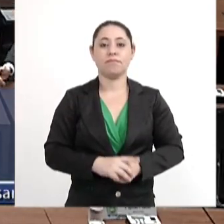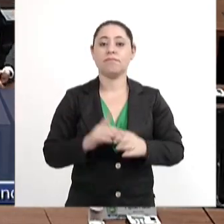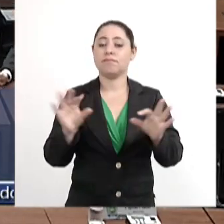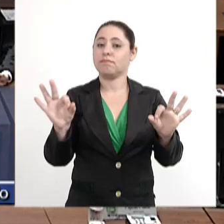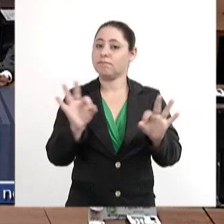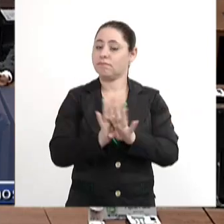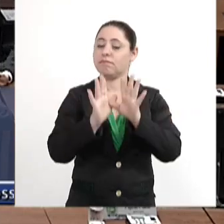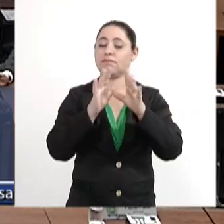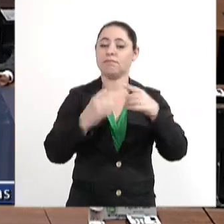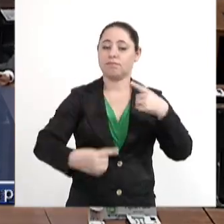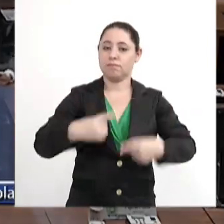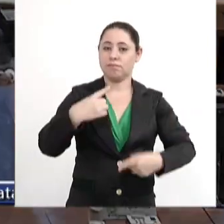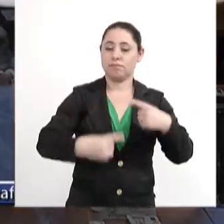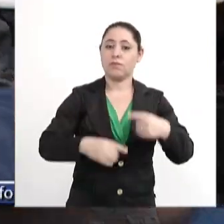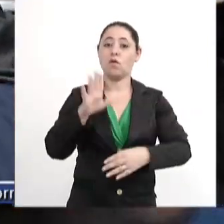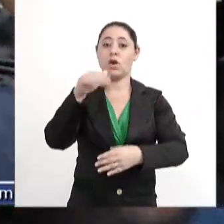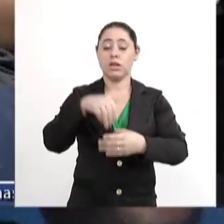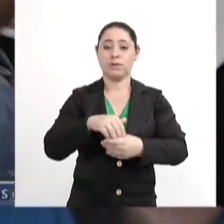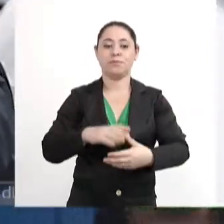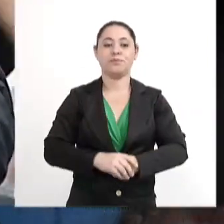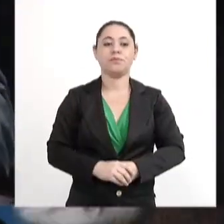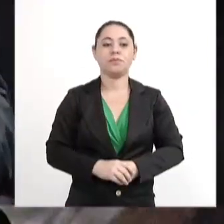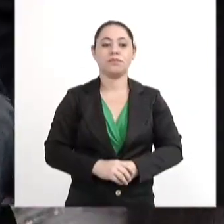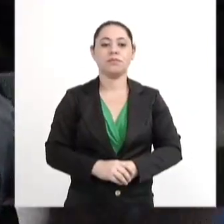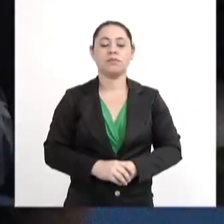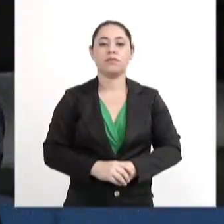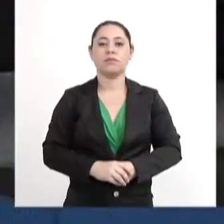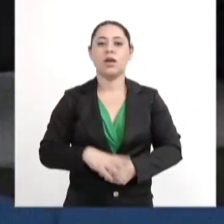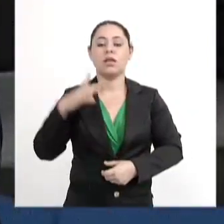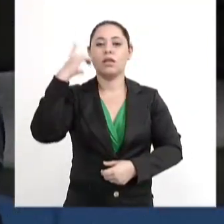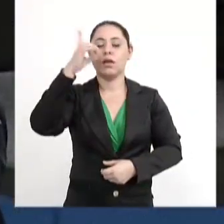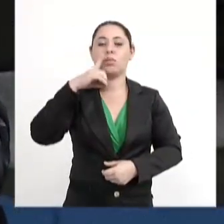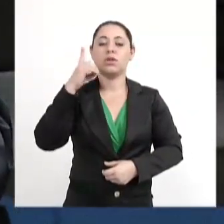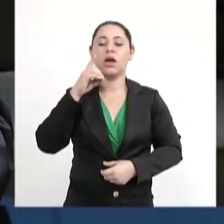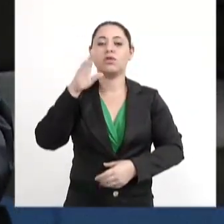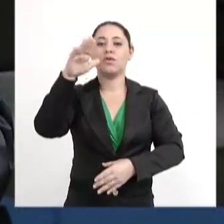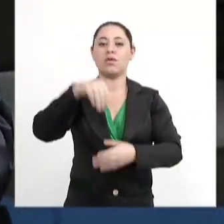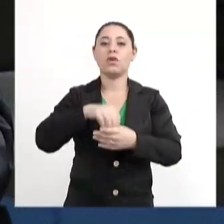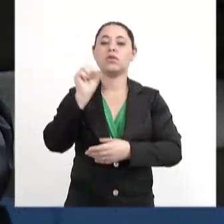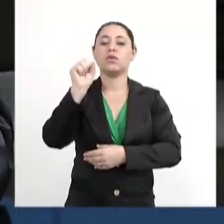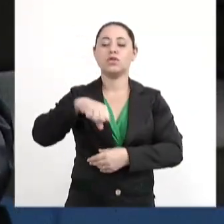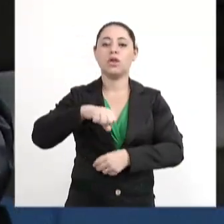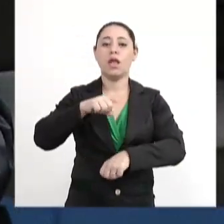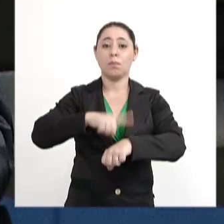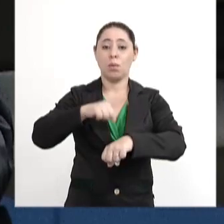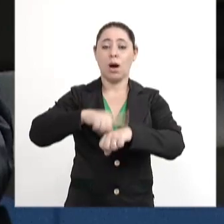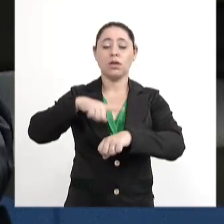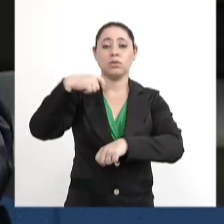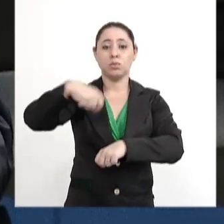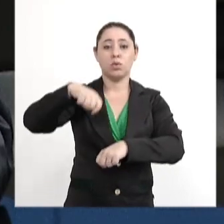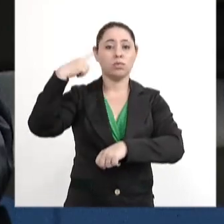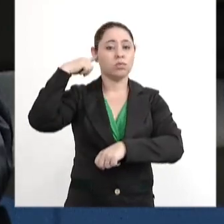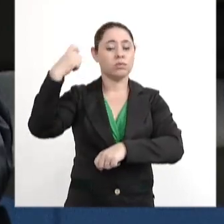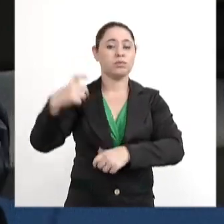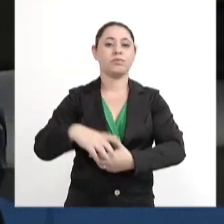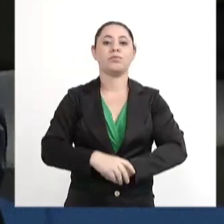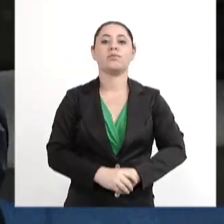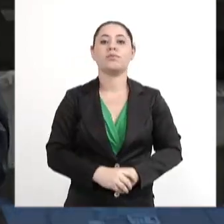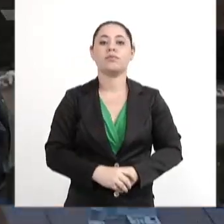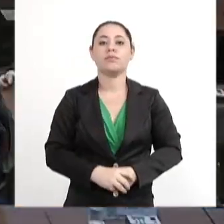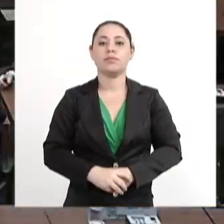Encerrada a discussão, em votação. Deputados que aprovam, favor votar sim, após o sinal